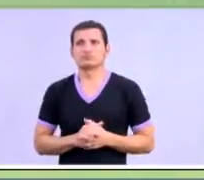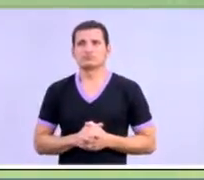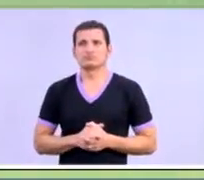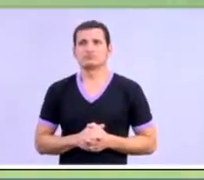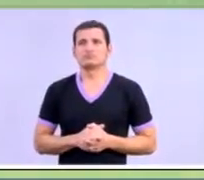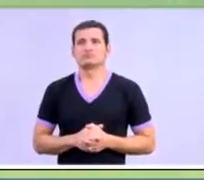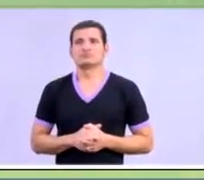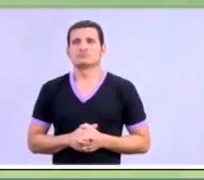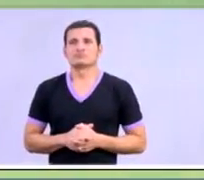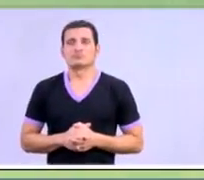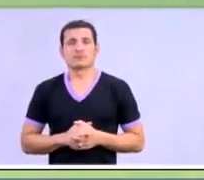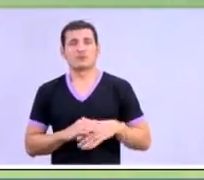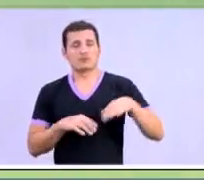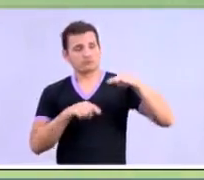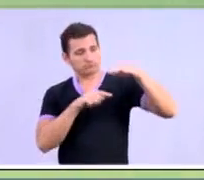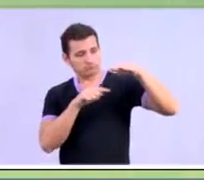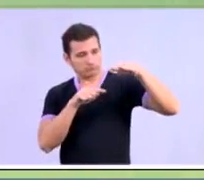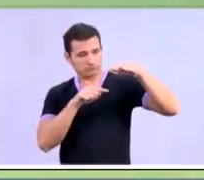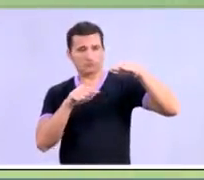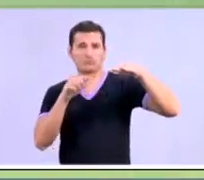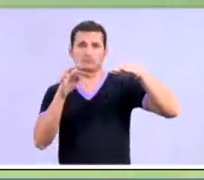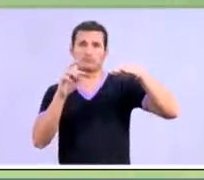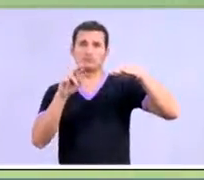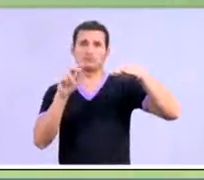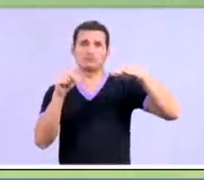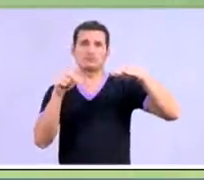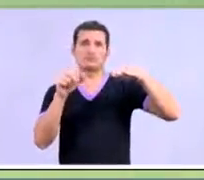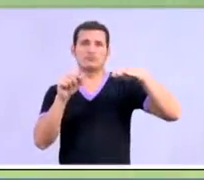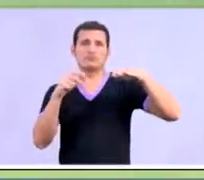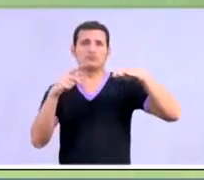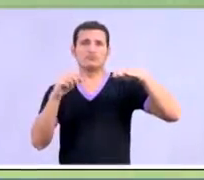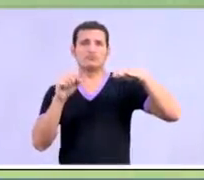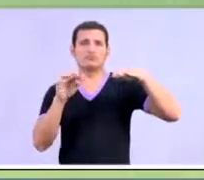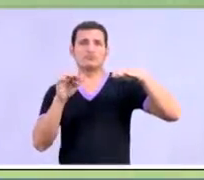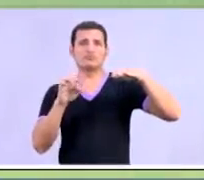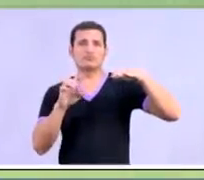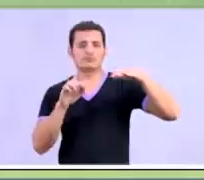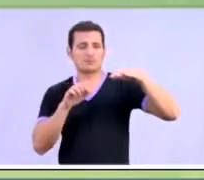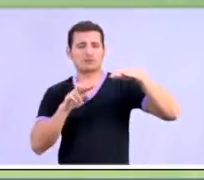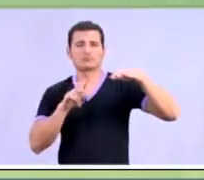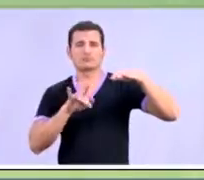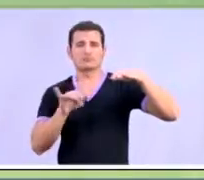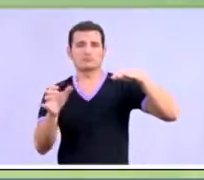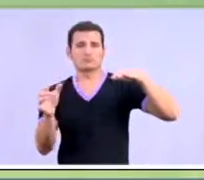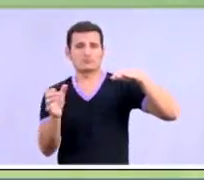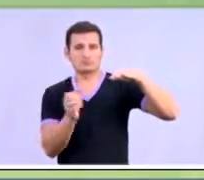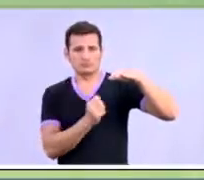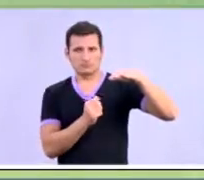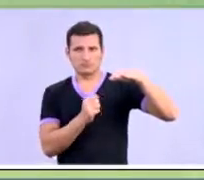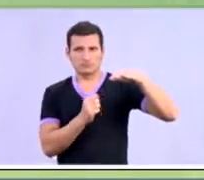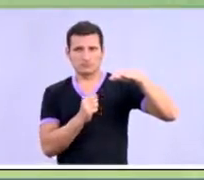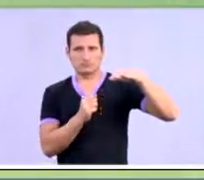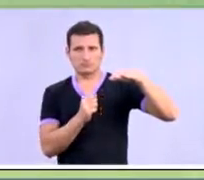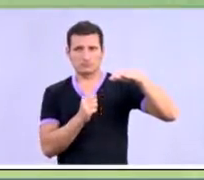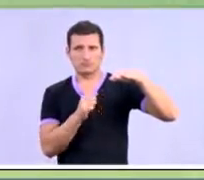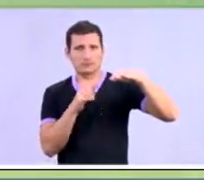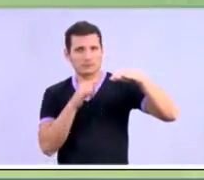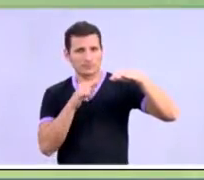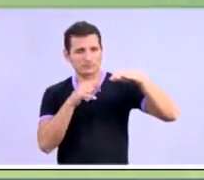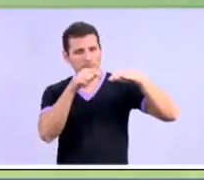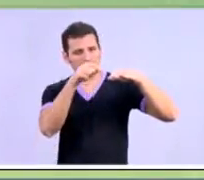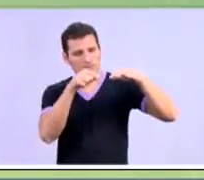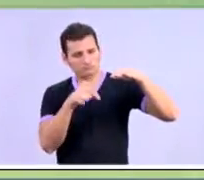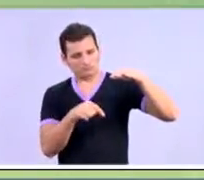meio aqui de transporte, por exemplo. Ela vai receber informações da camada de sessão e